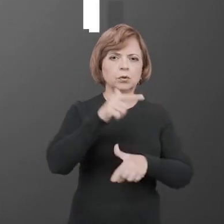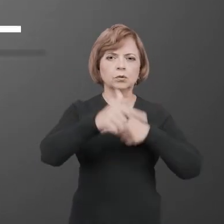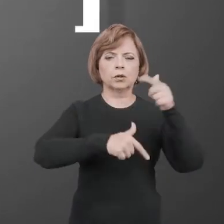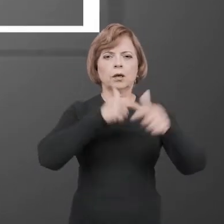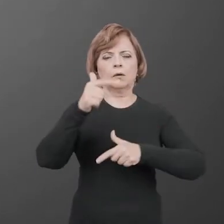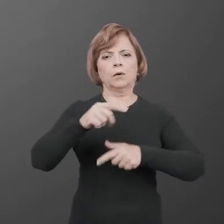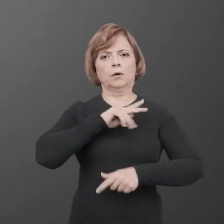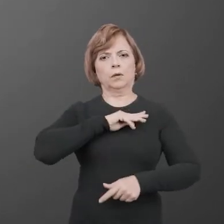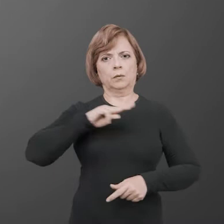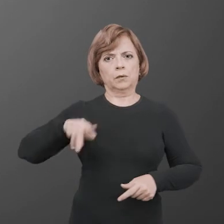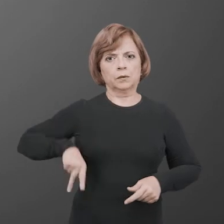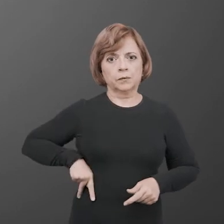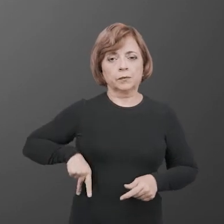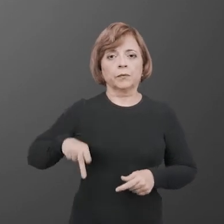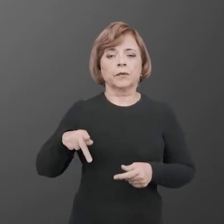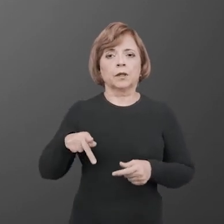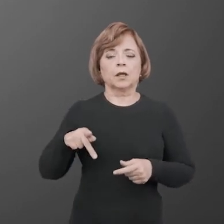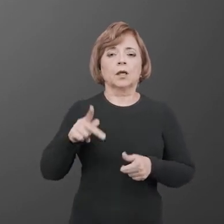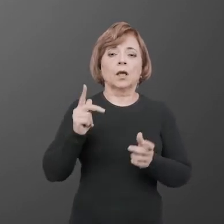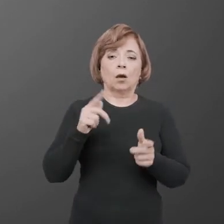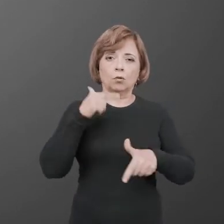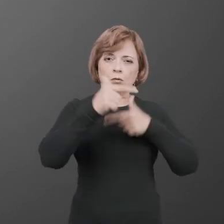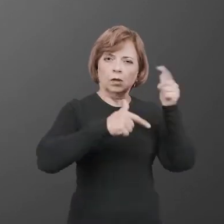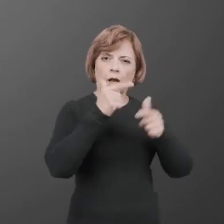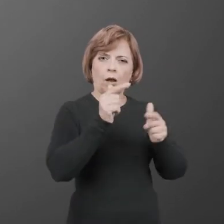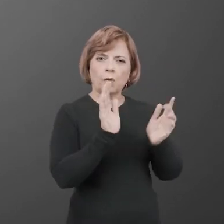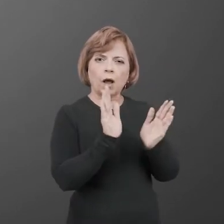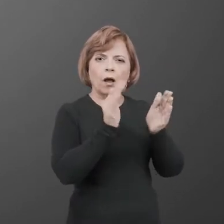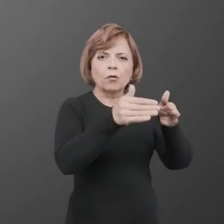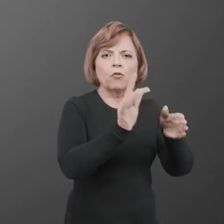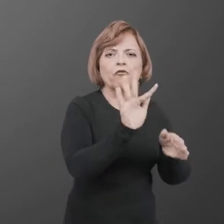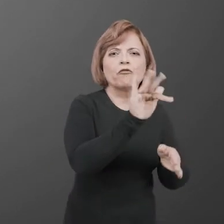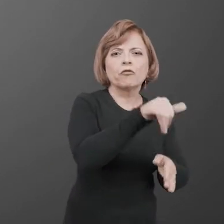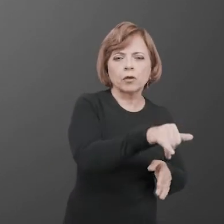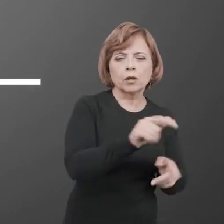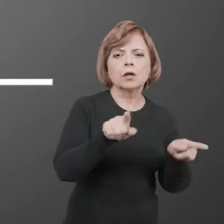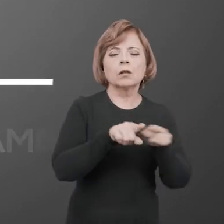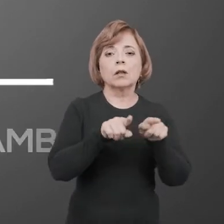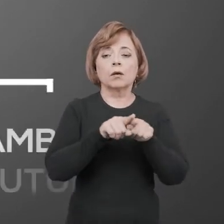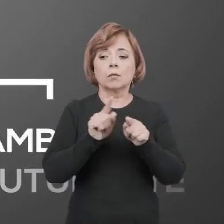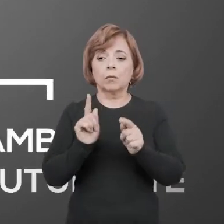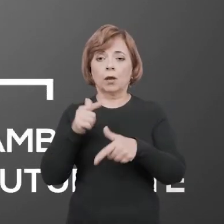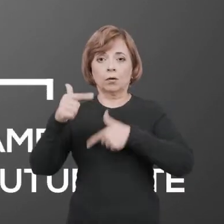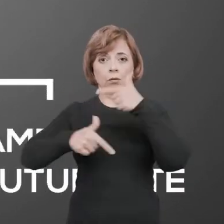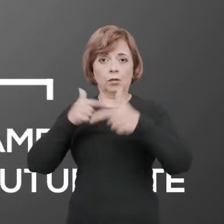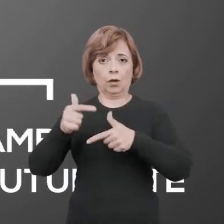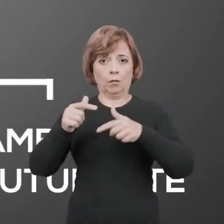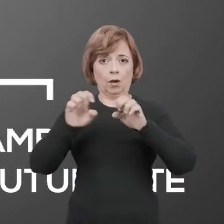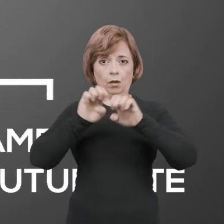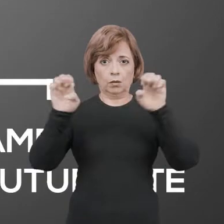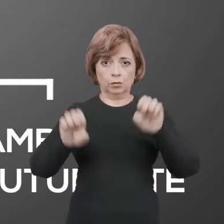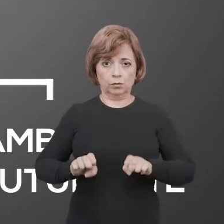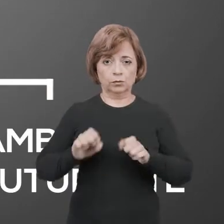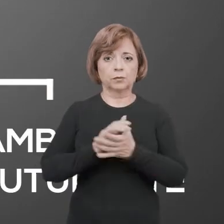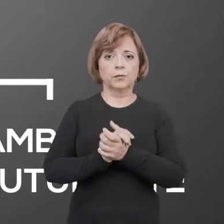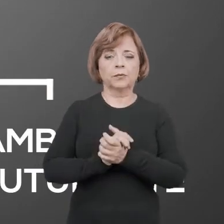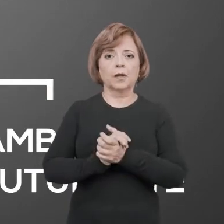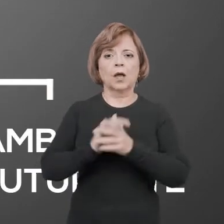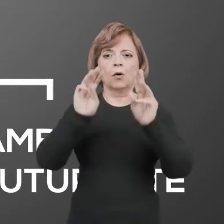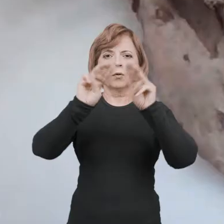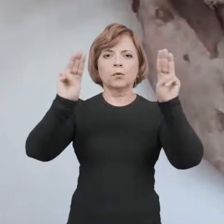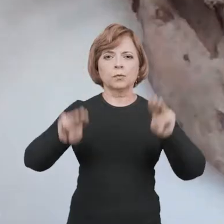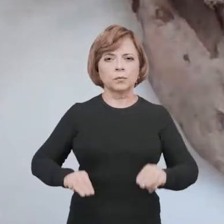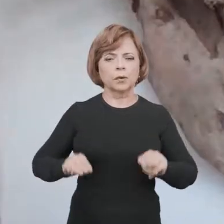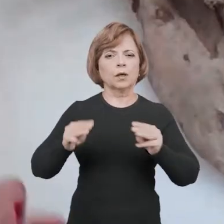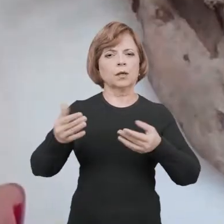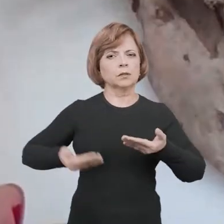trabalhos institucionais, tanto no âmbito finalístico como no âmbito estruturante. Todos os membros, todos os